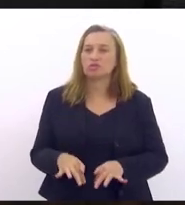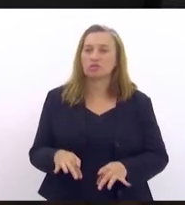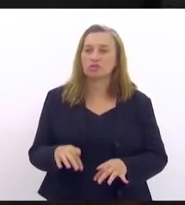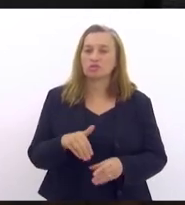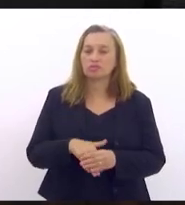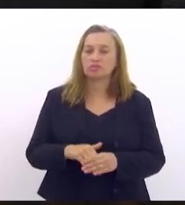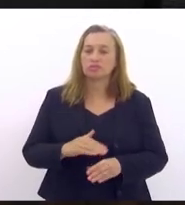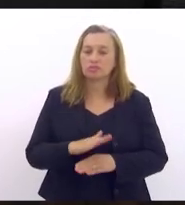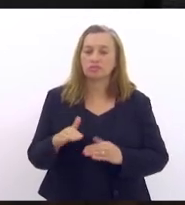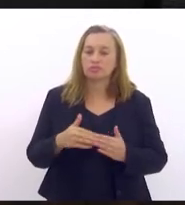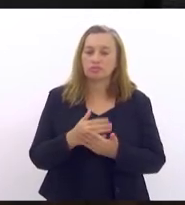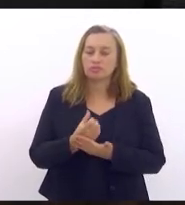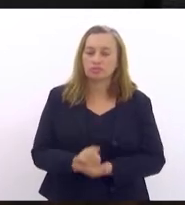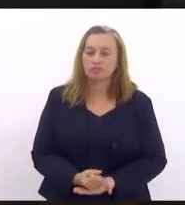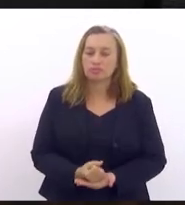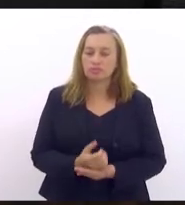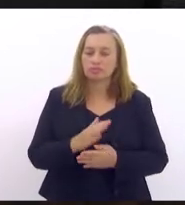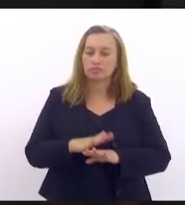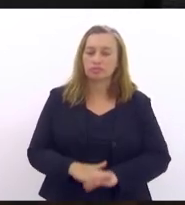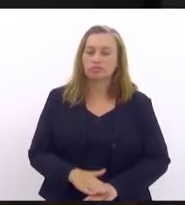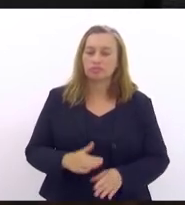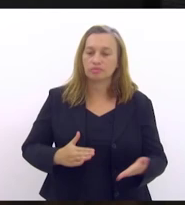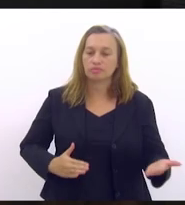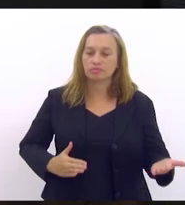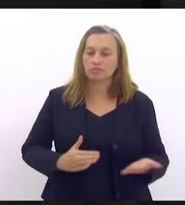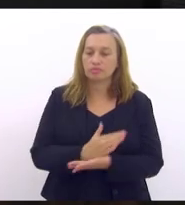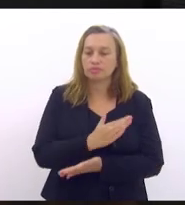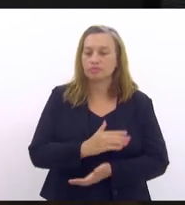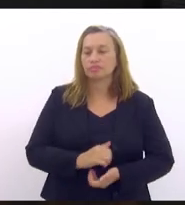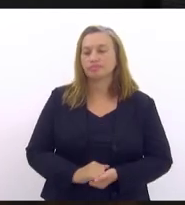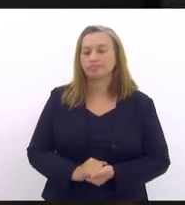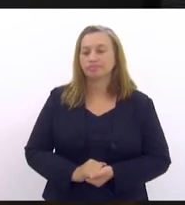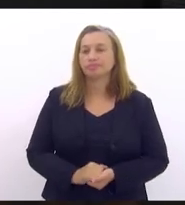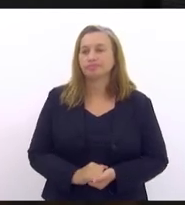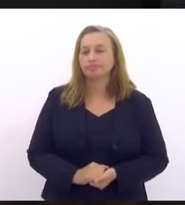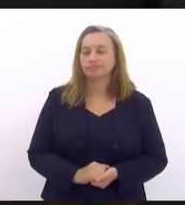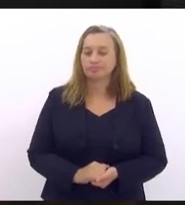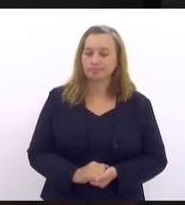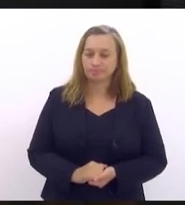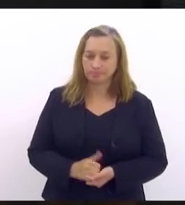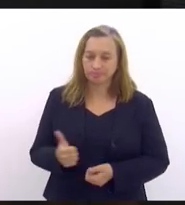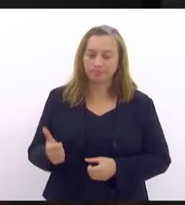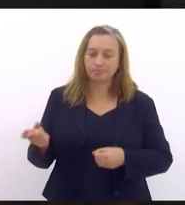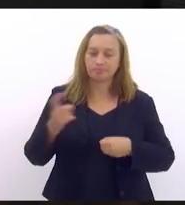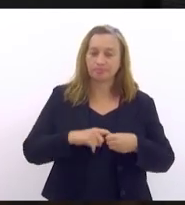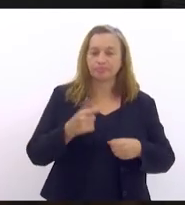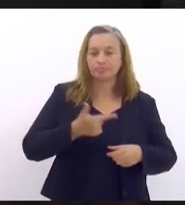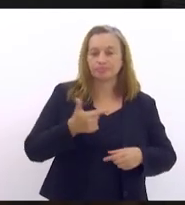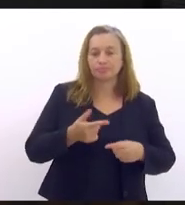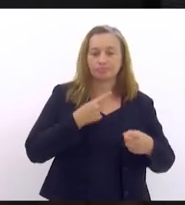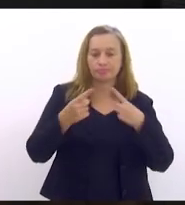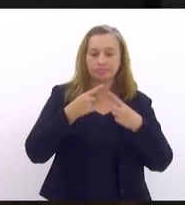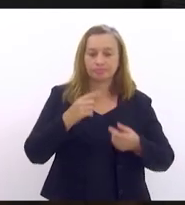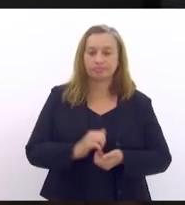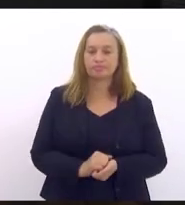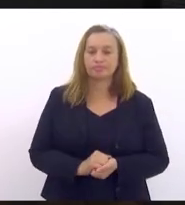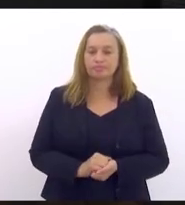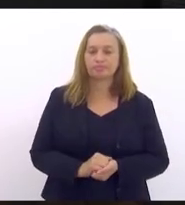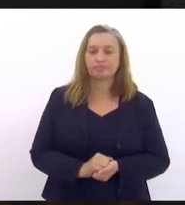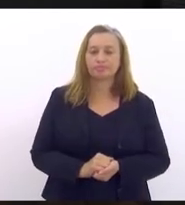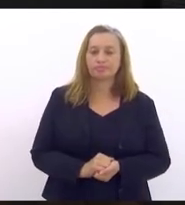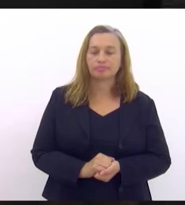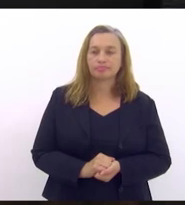discussão. Em votação, senhores que aprovam, permaneçam como estão. Aprovado em primeira e retorna em segunda.